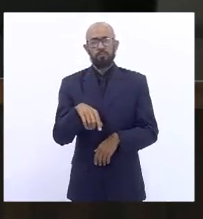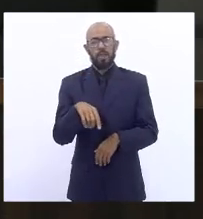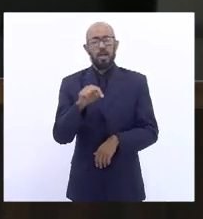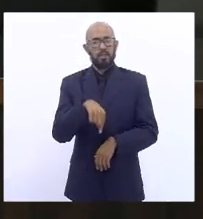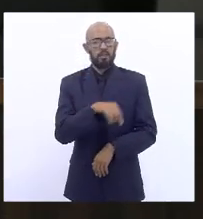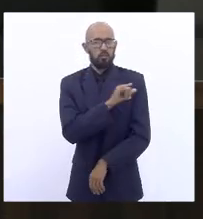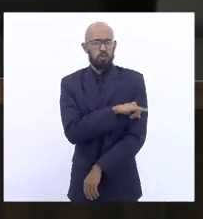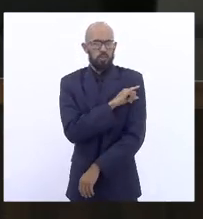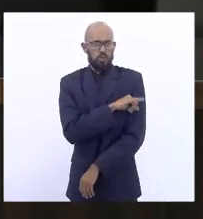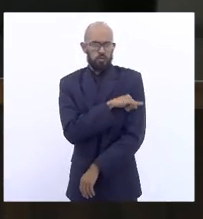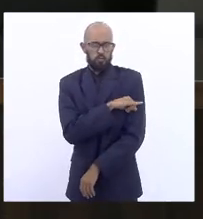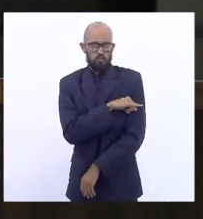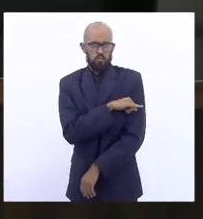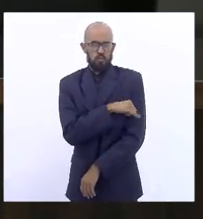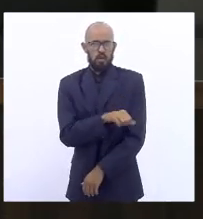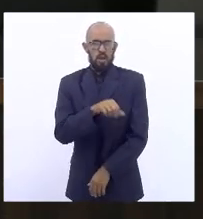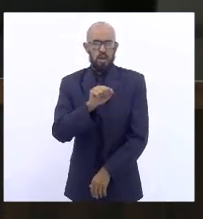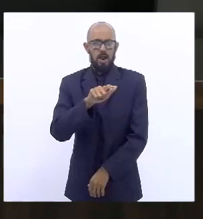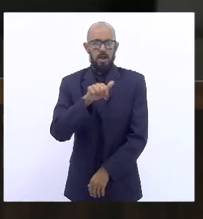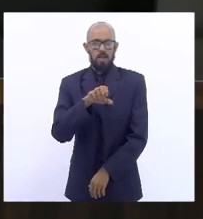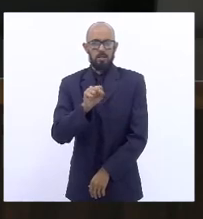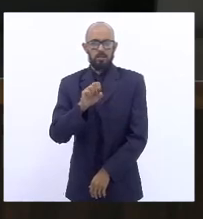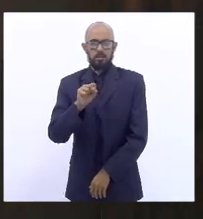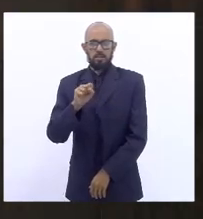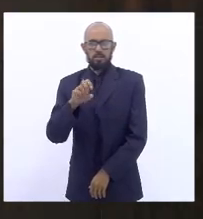Janeiro, deputado Alessandro Molon.